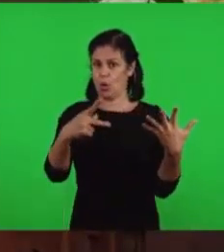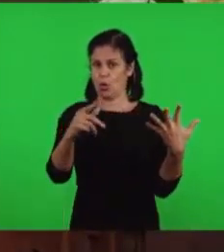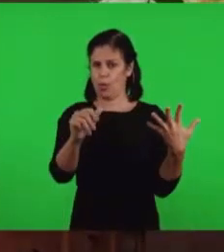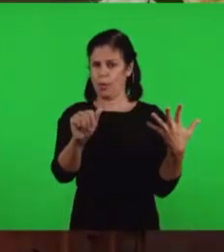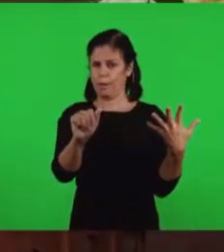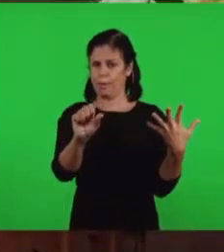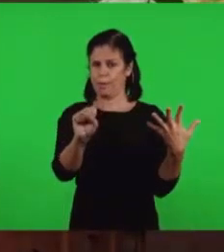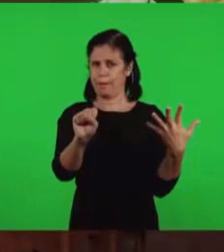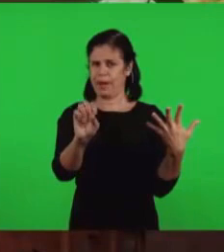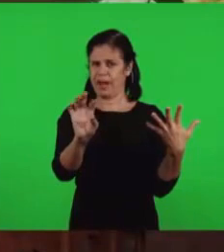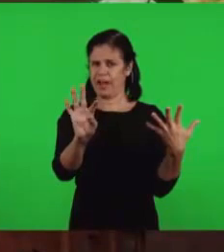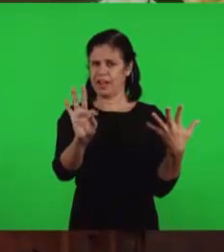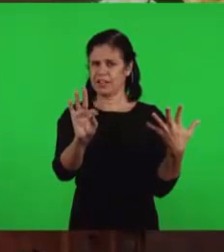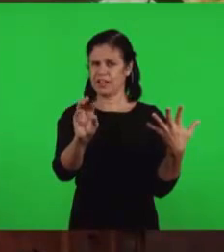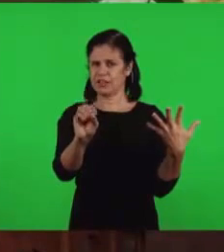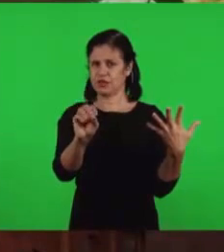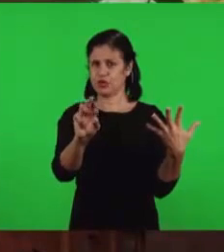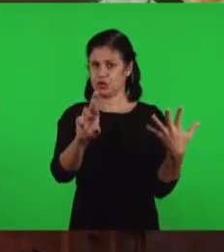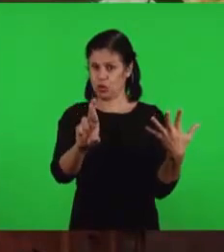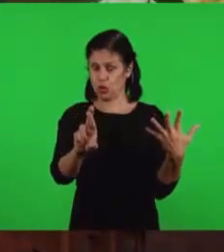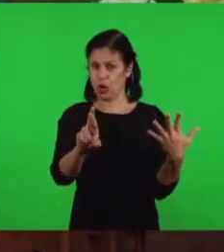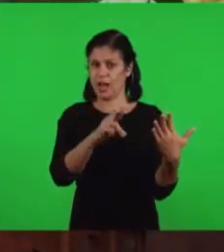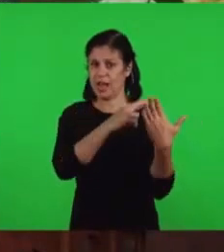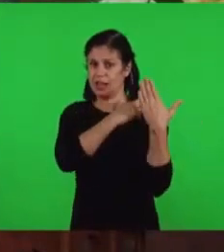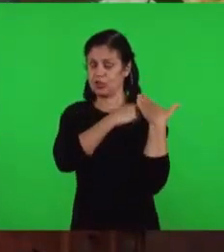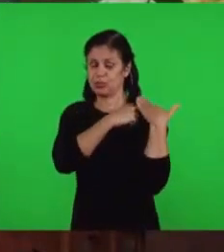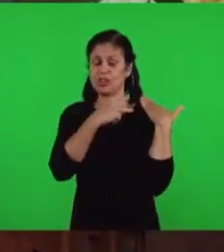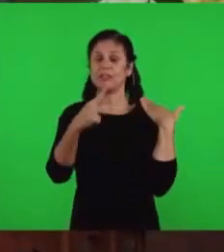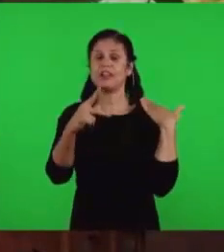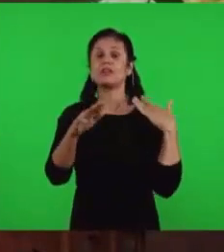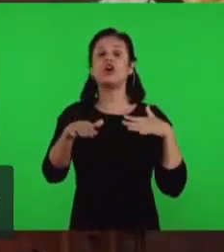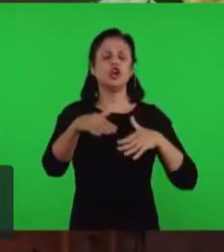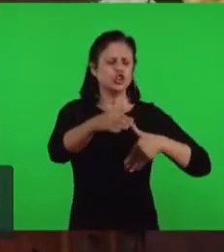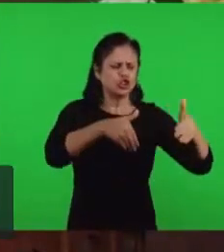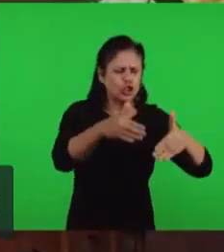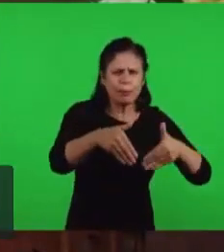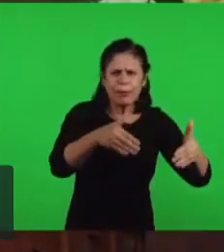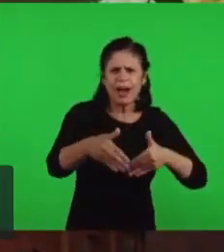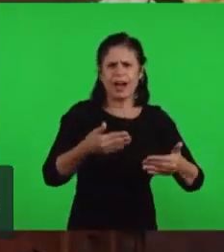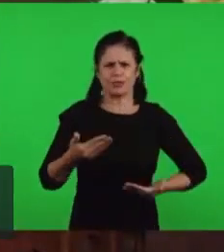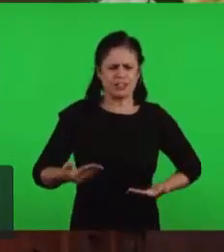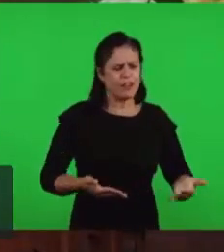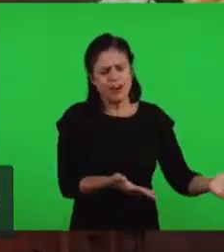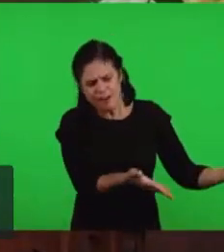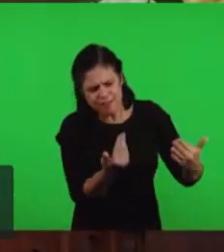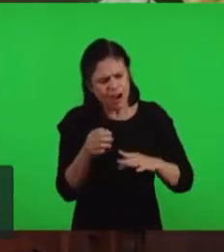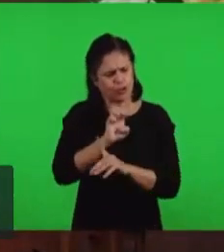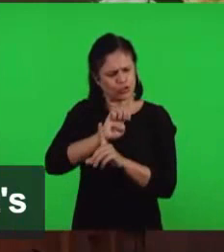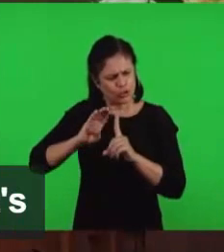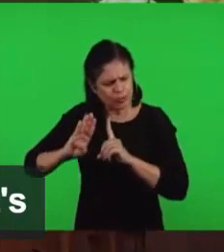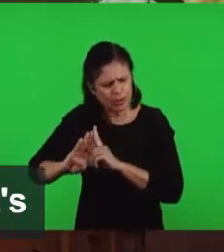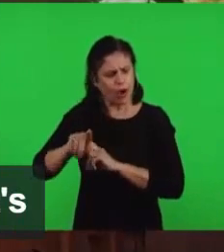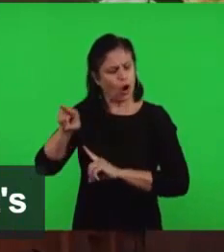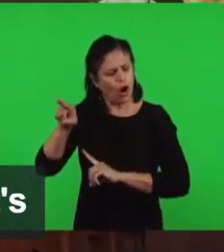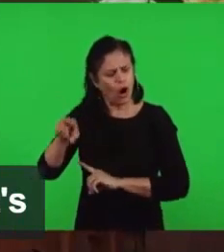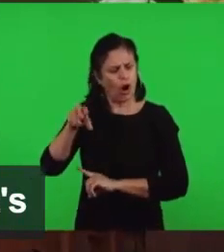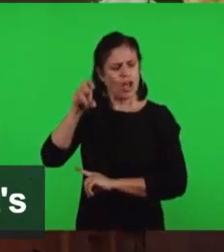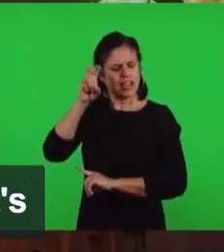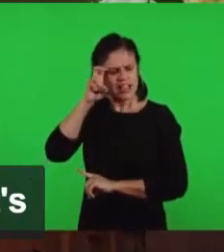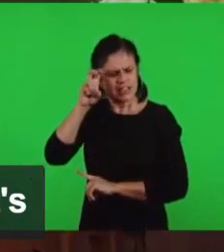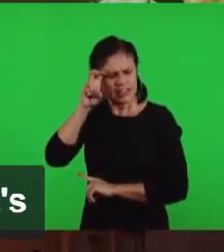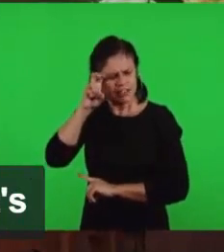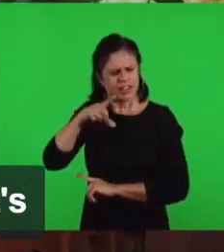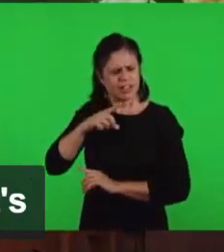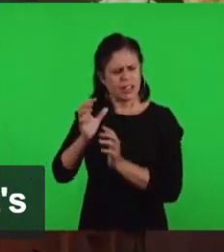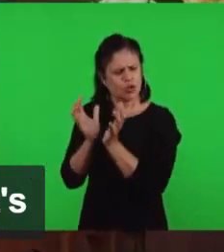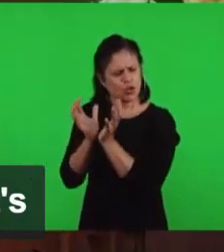a igreja para assistir aula no Escola Bíblica Dominical ele vai dizer a igreja que na quinta-feira tem um grupo de oração